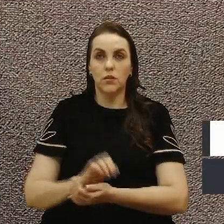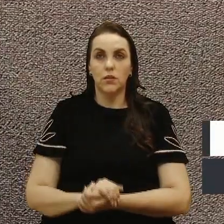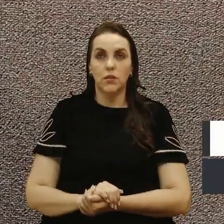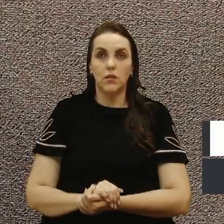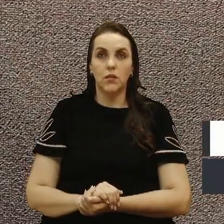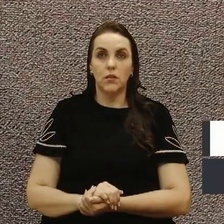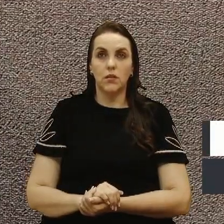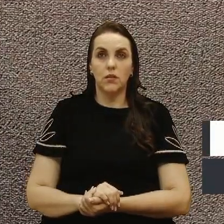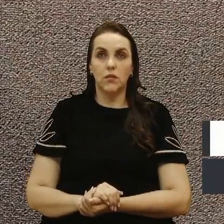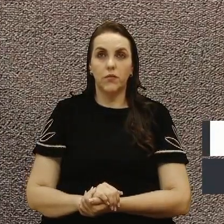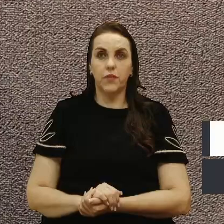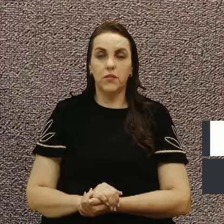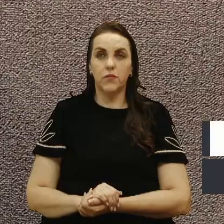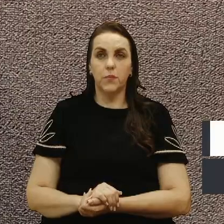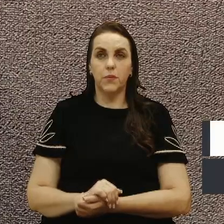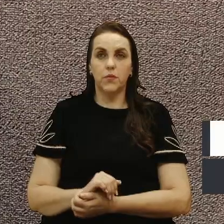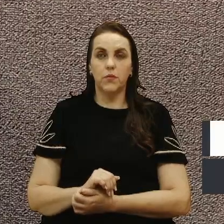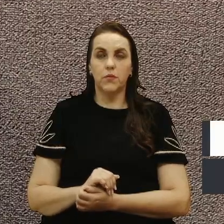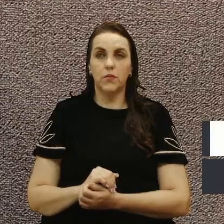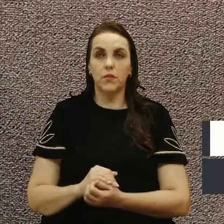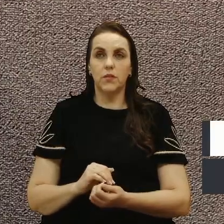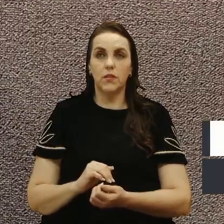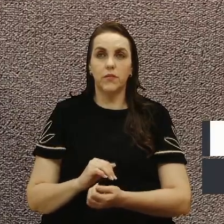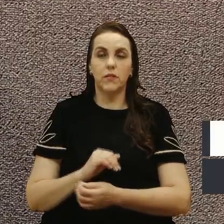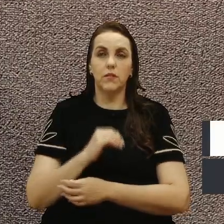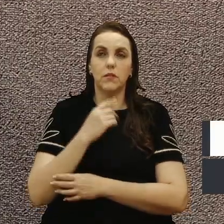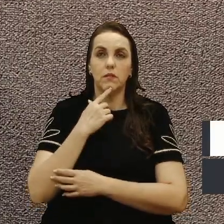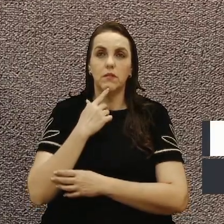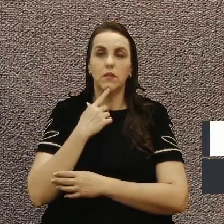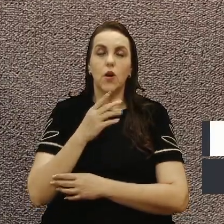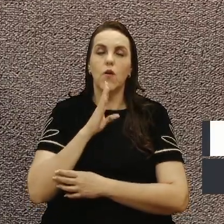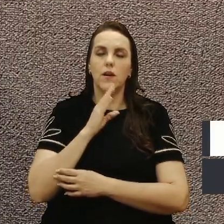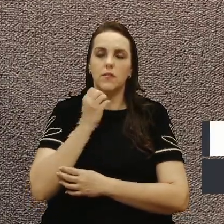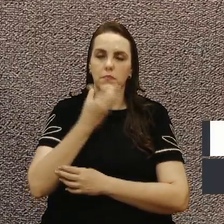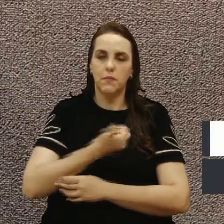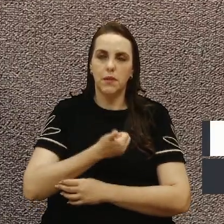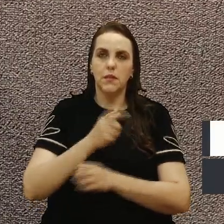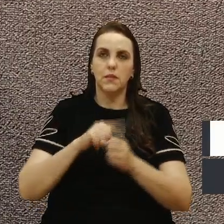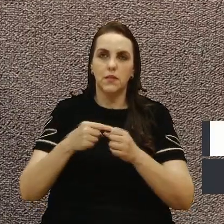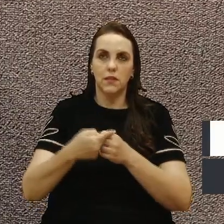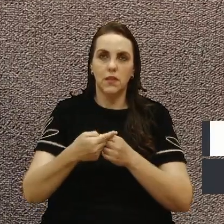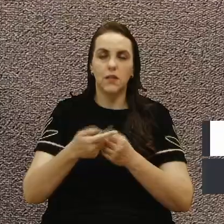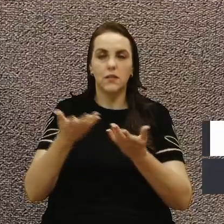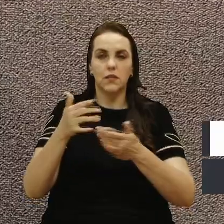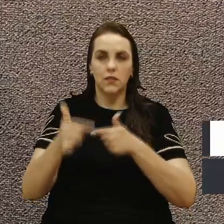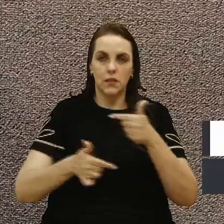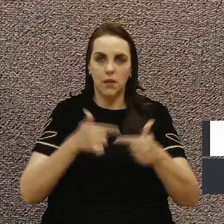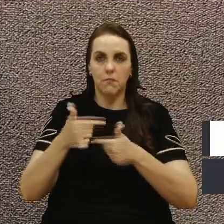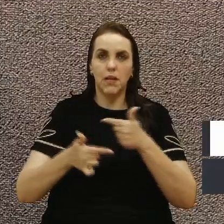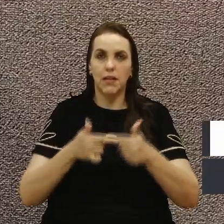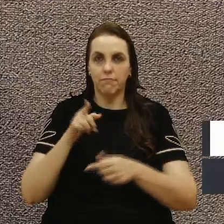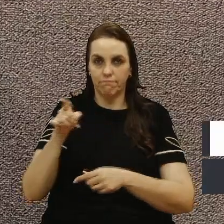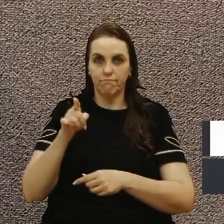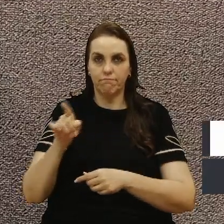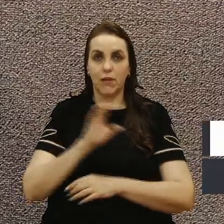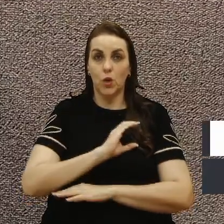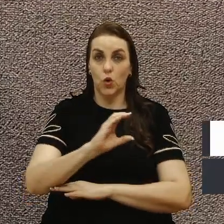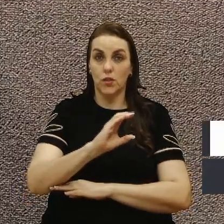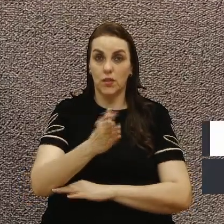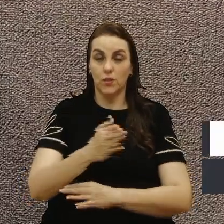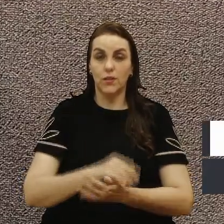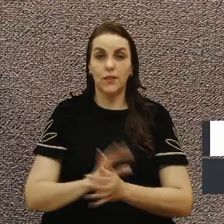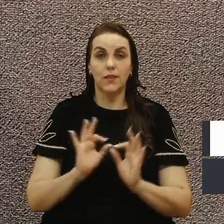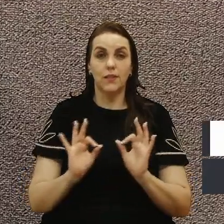conhece muito bem a cidade e tenho certeza que fará um grande trabalho lá na coordenadoria.